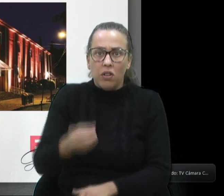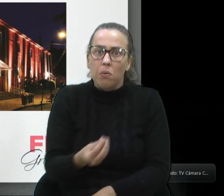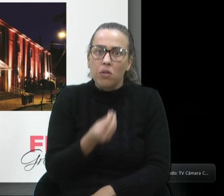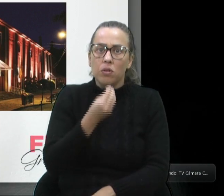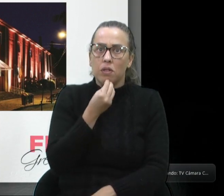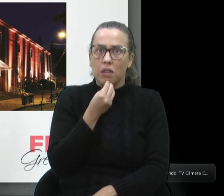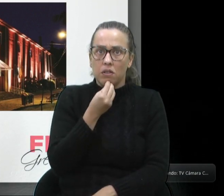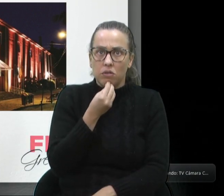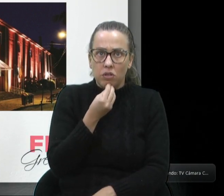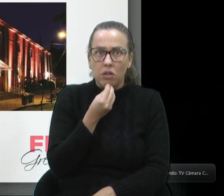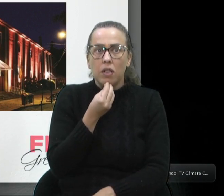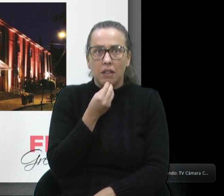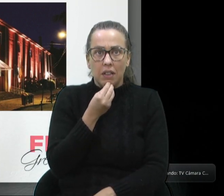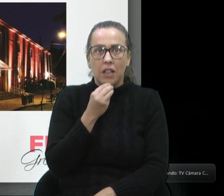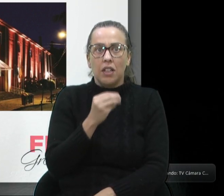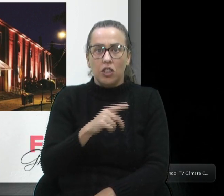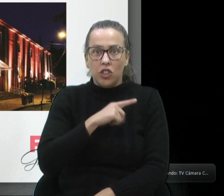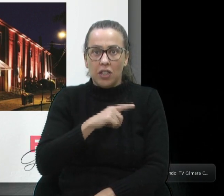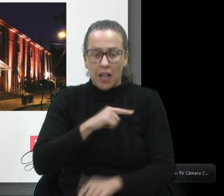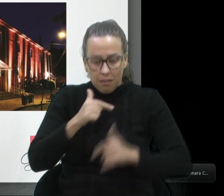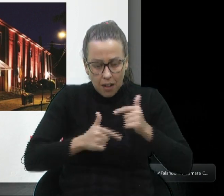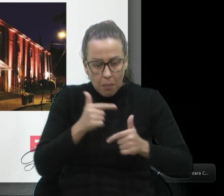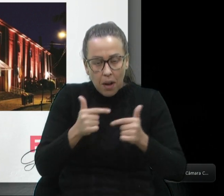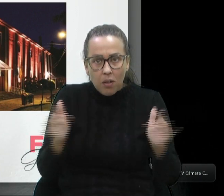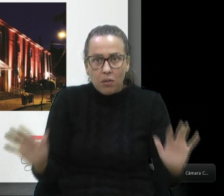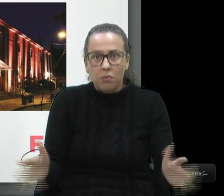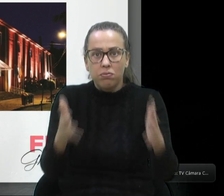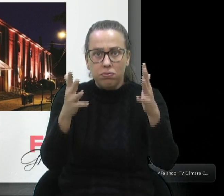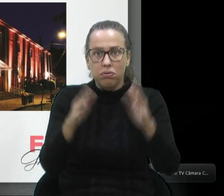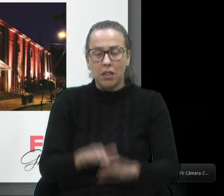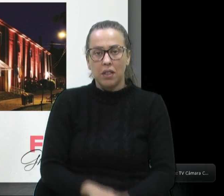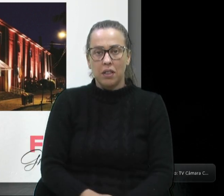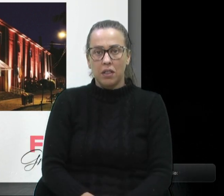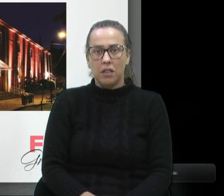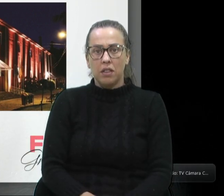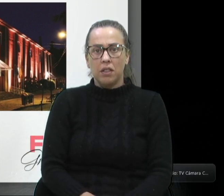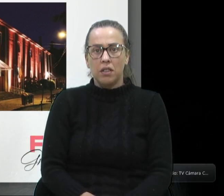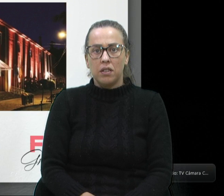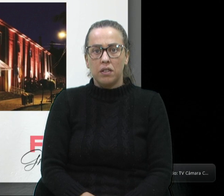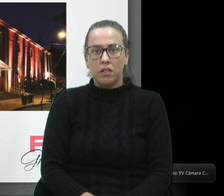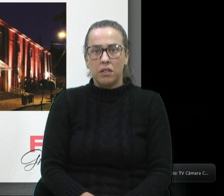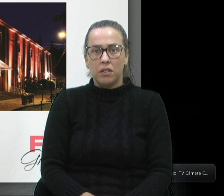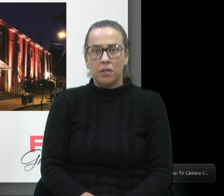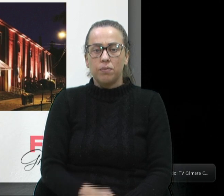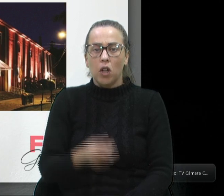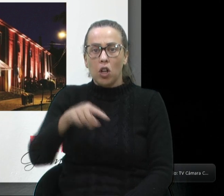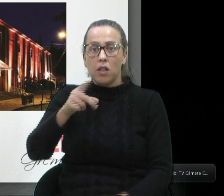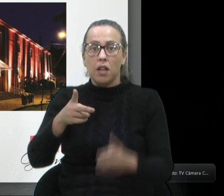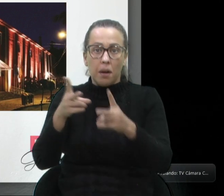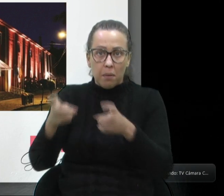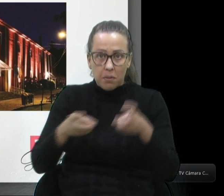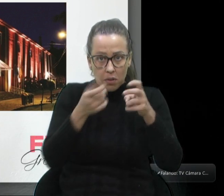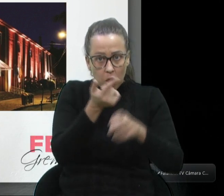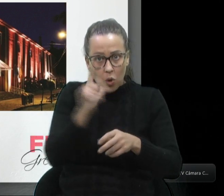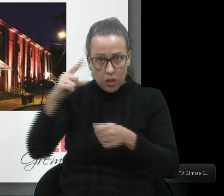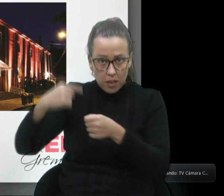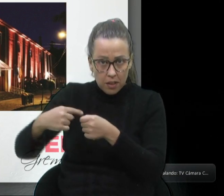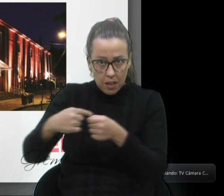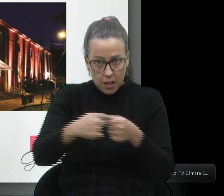oportunidade de geração de renda com relação ao que a gente percebe em outras cidades.